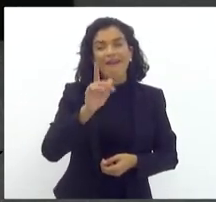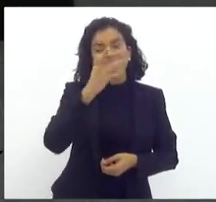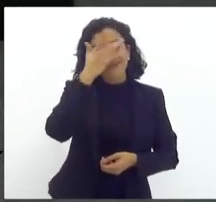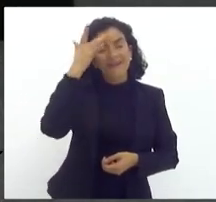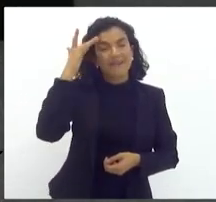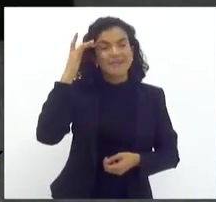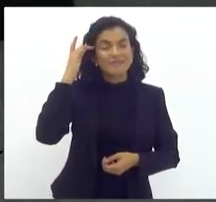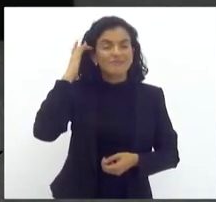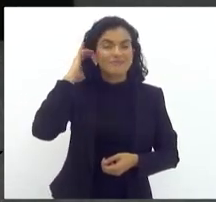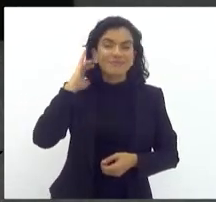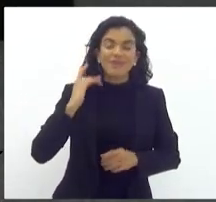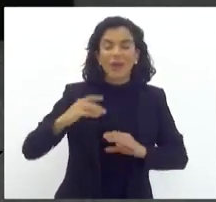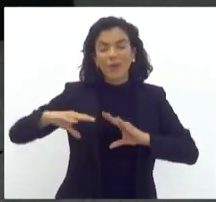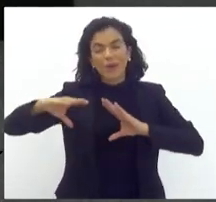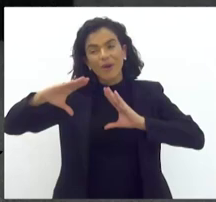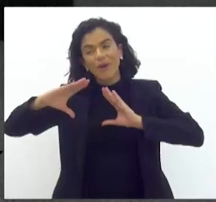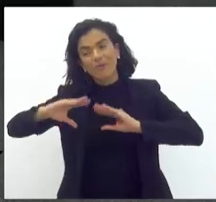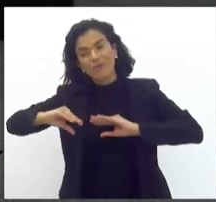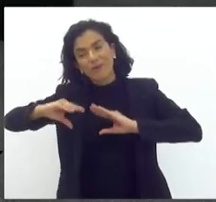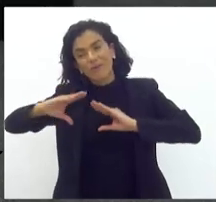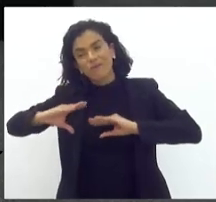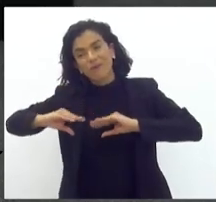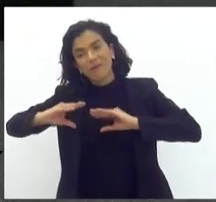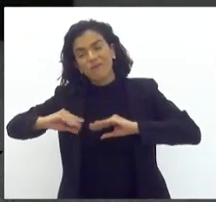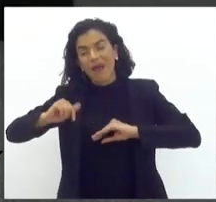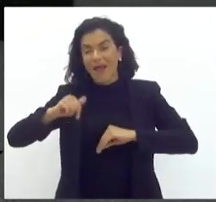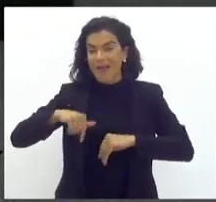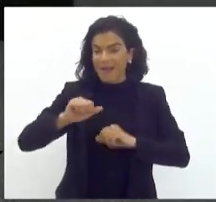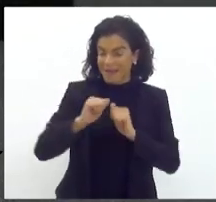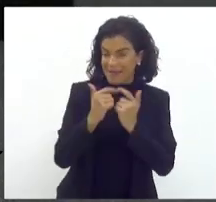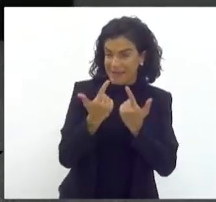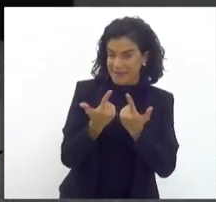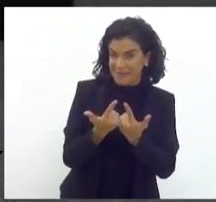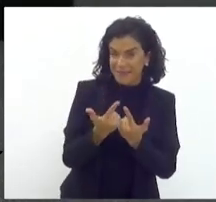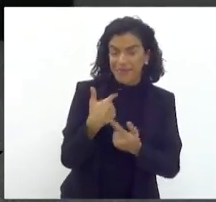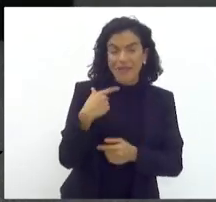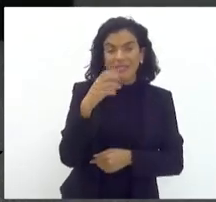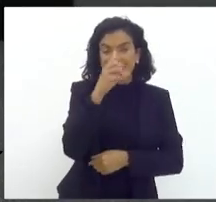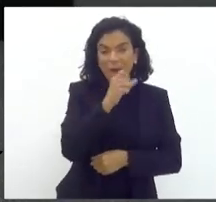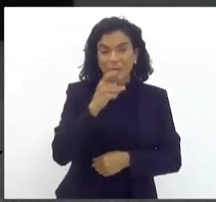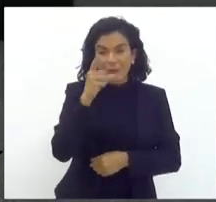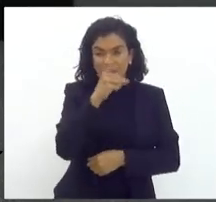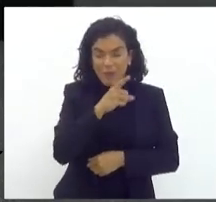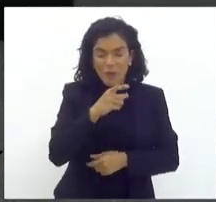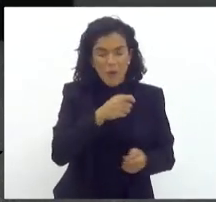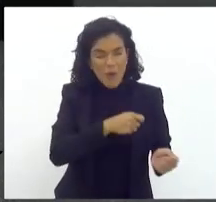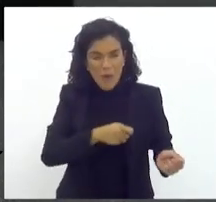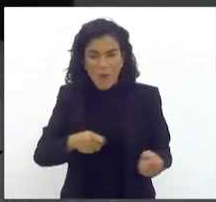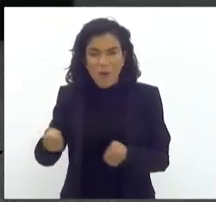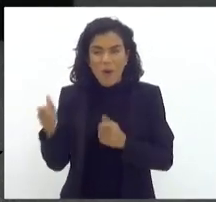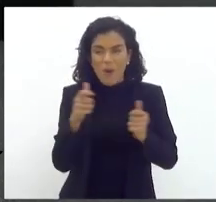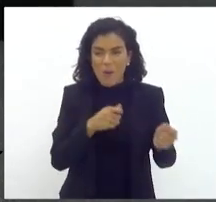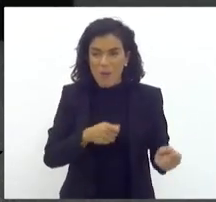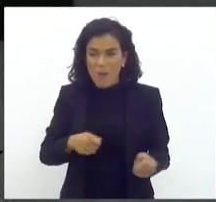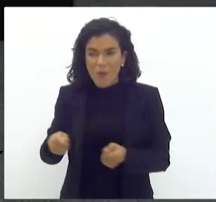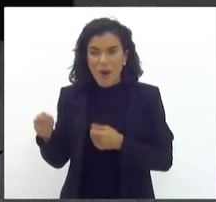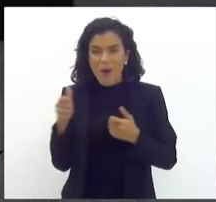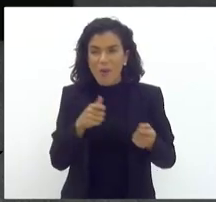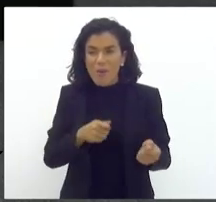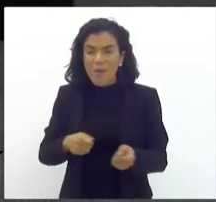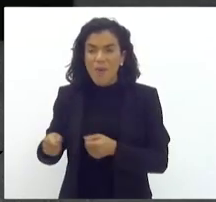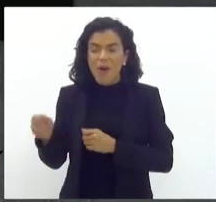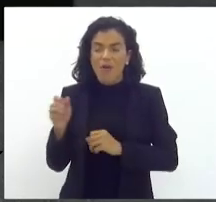que tem um colchonete para dormir aqui na Assembleia até os fins de semana para preparar vossos